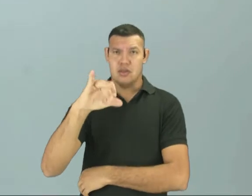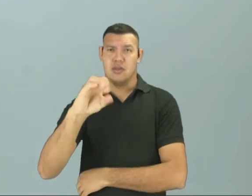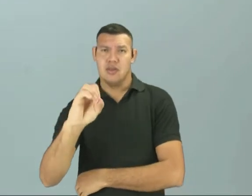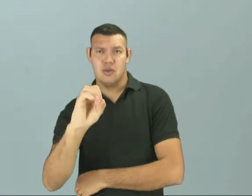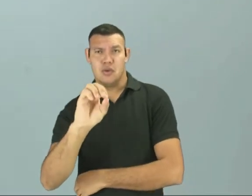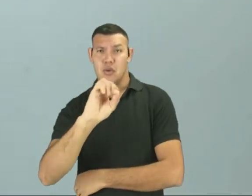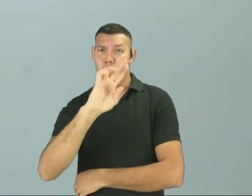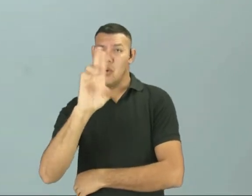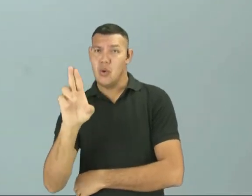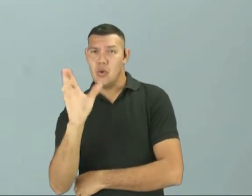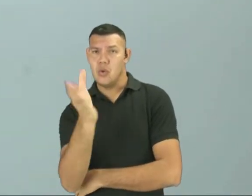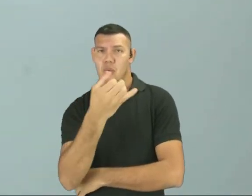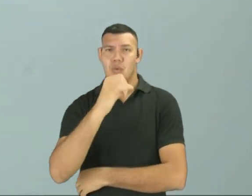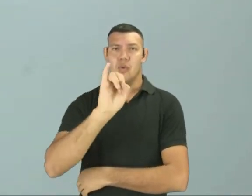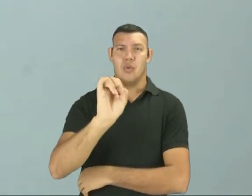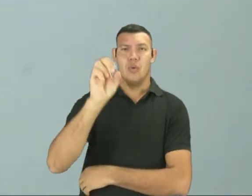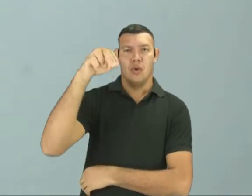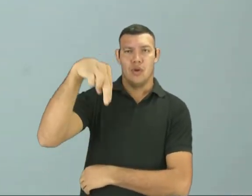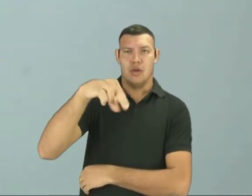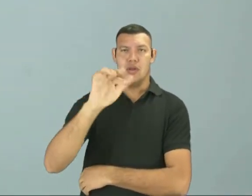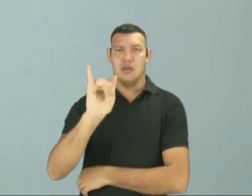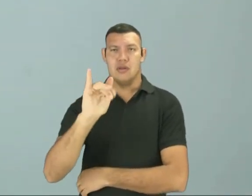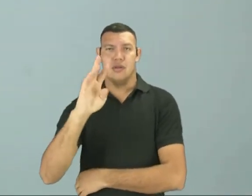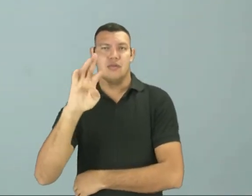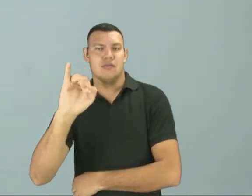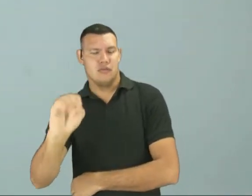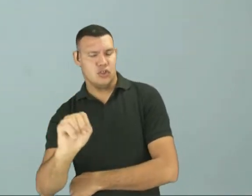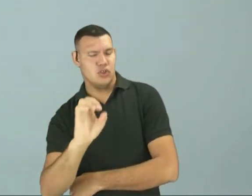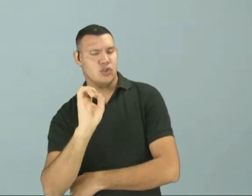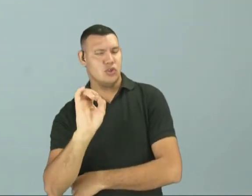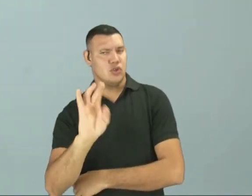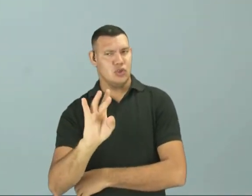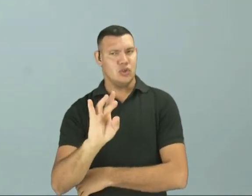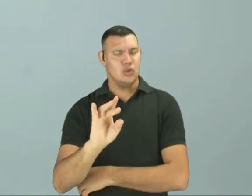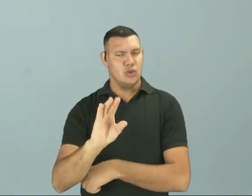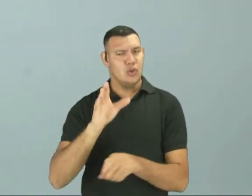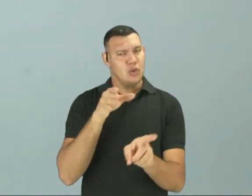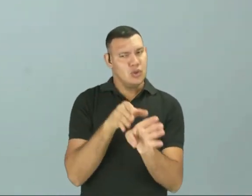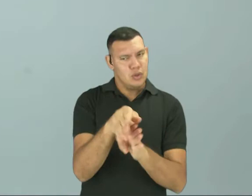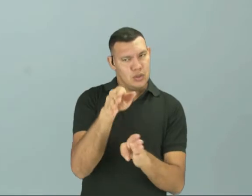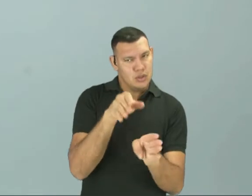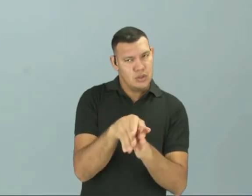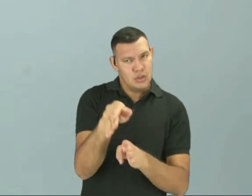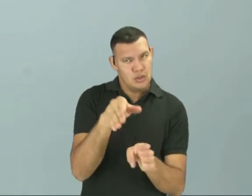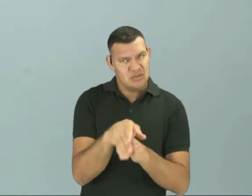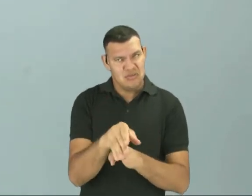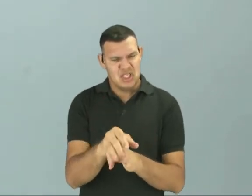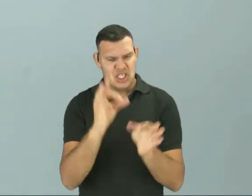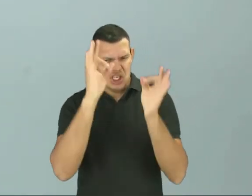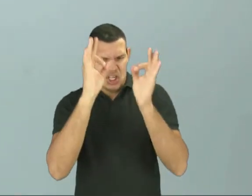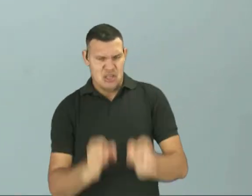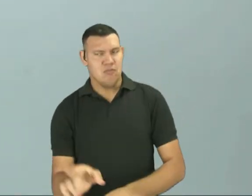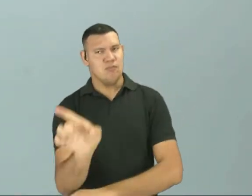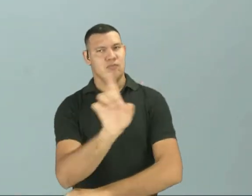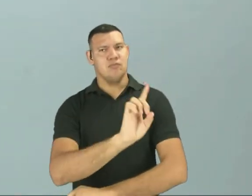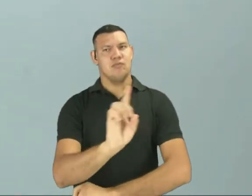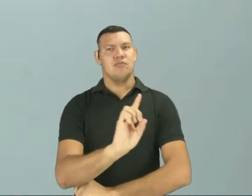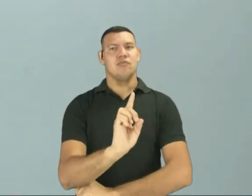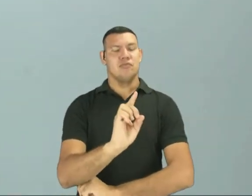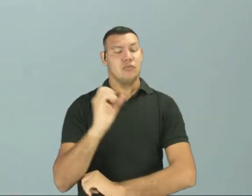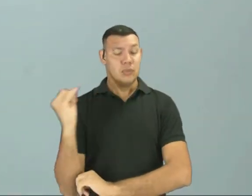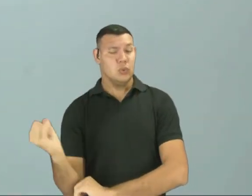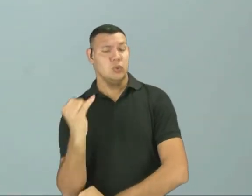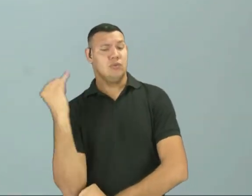Existem algumas que servem para orientar, mas não algo assim definido, né? O importante é